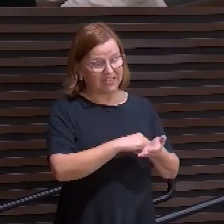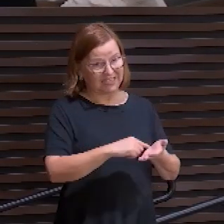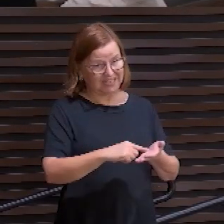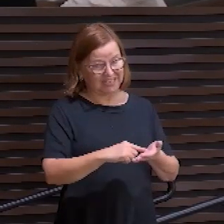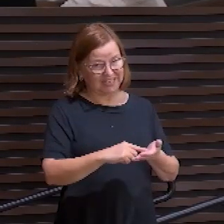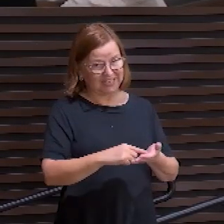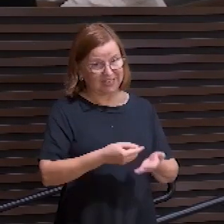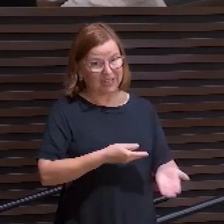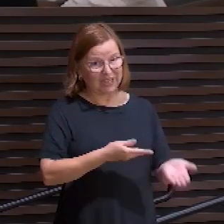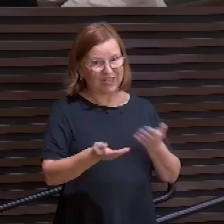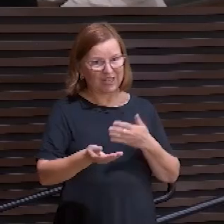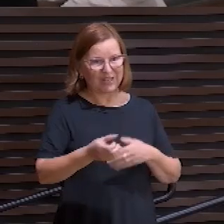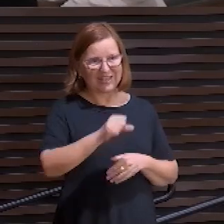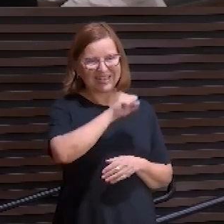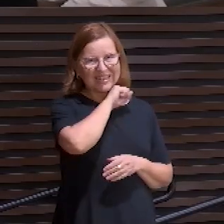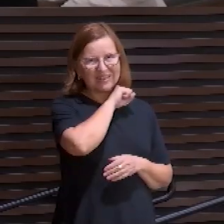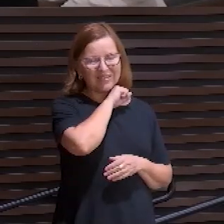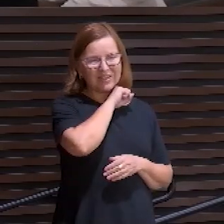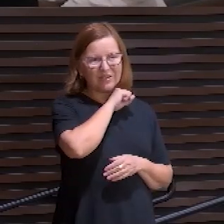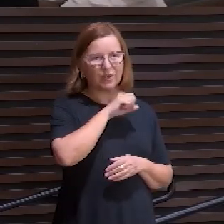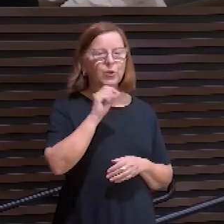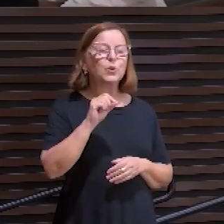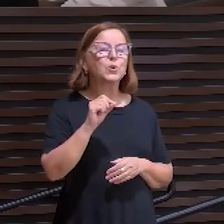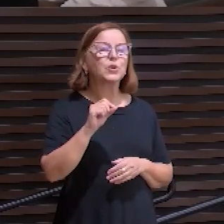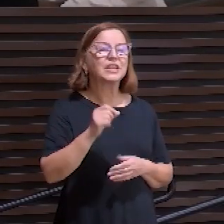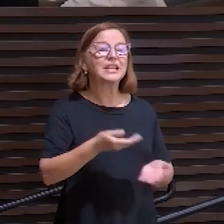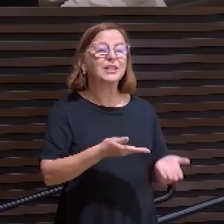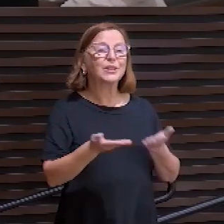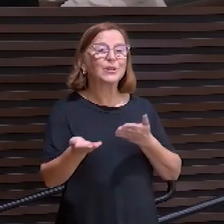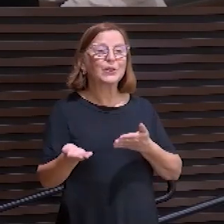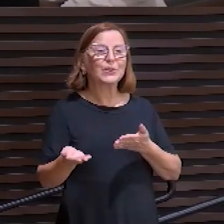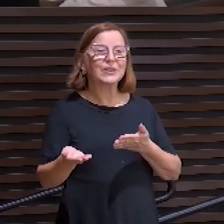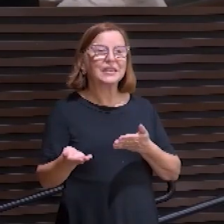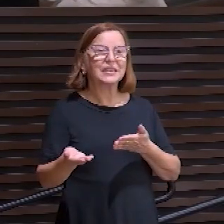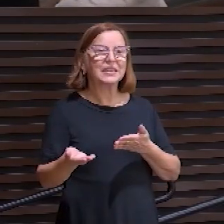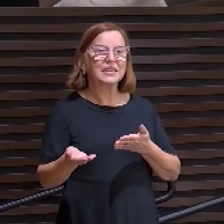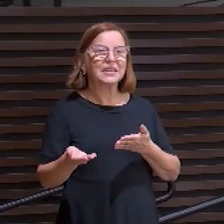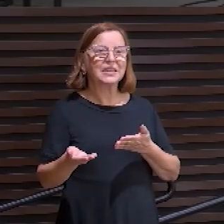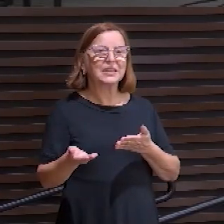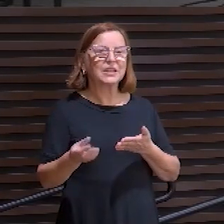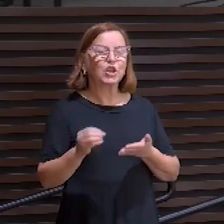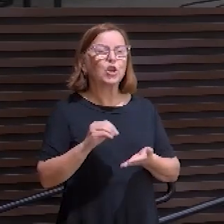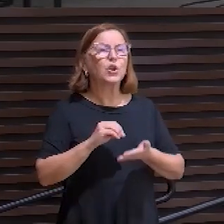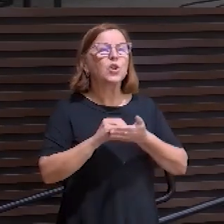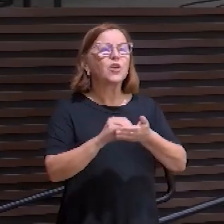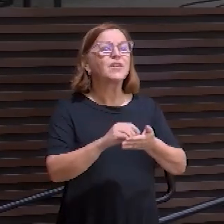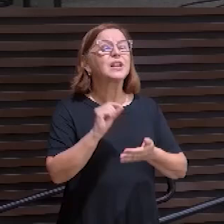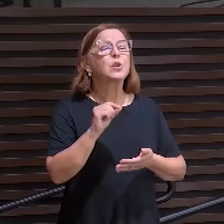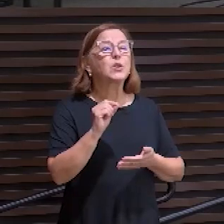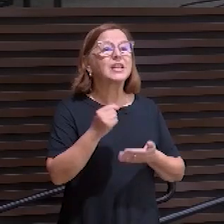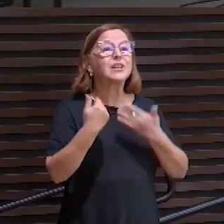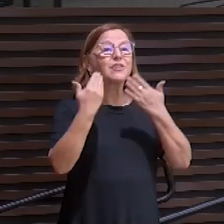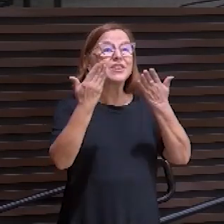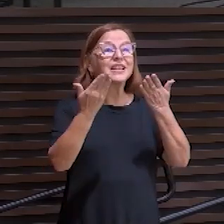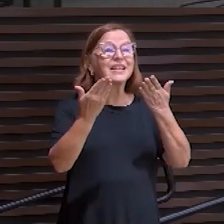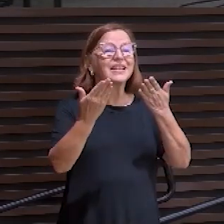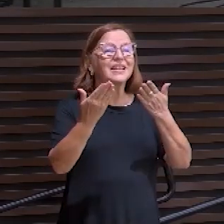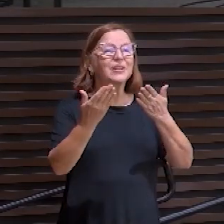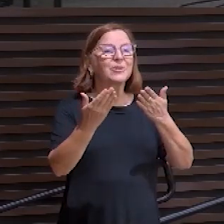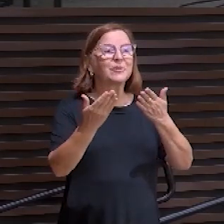sacrifício. O que ele trouxe? Que oferta foi essa que ele ofereceu?